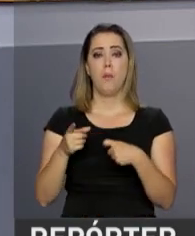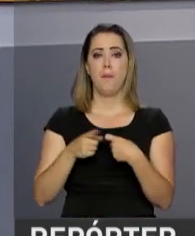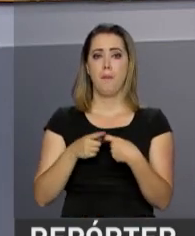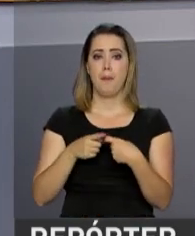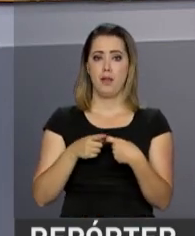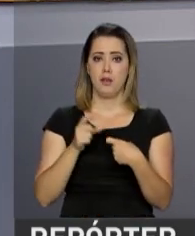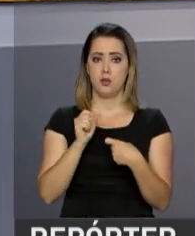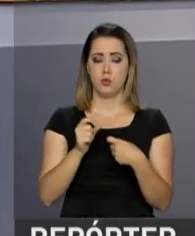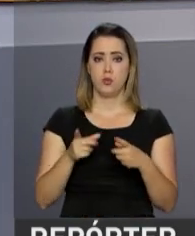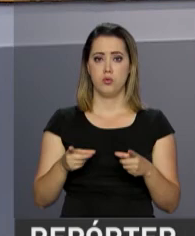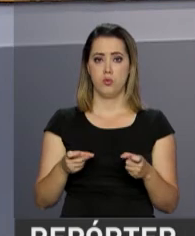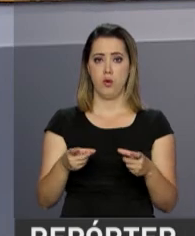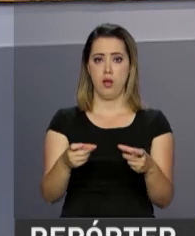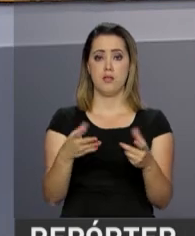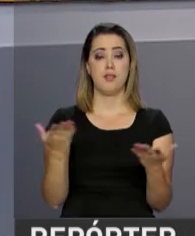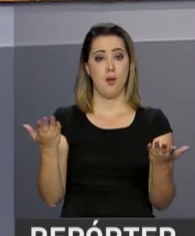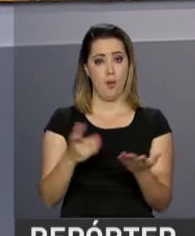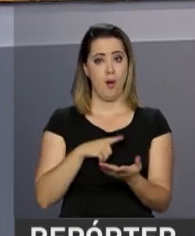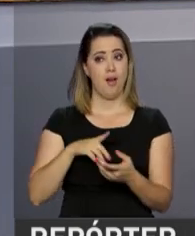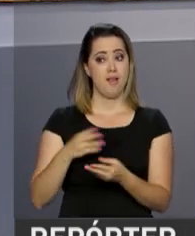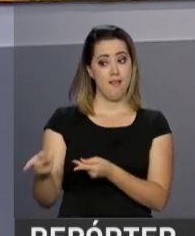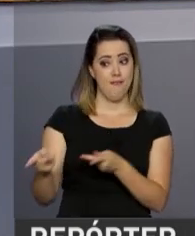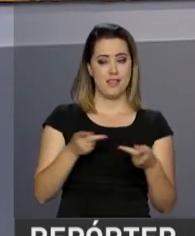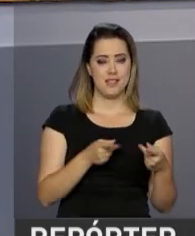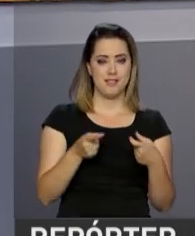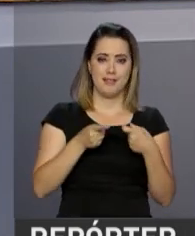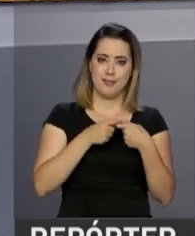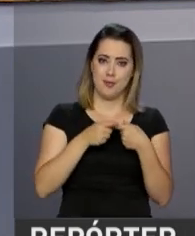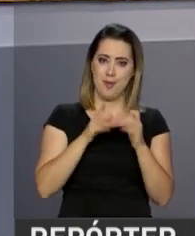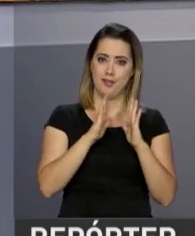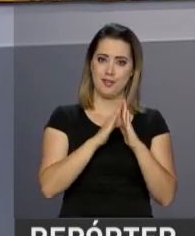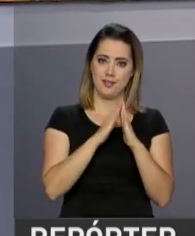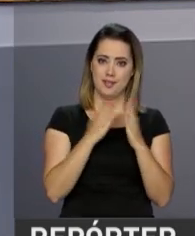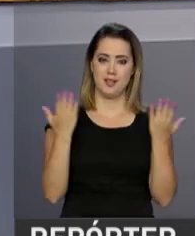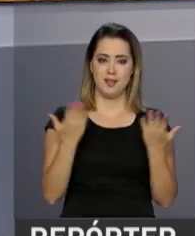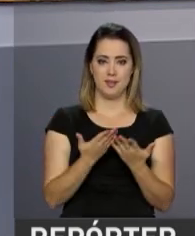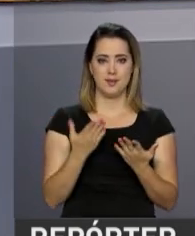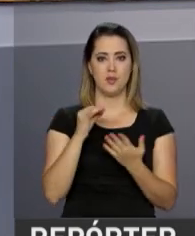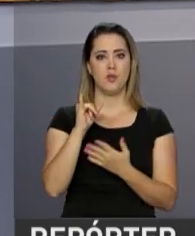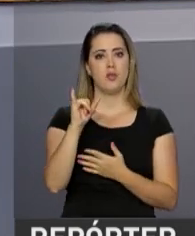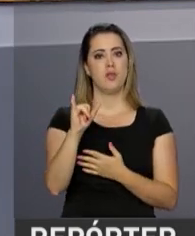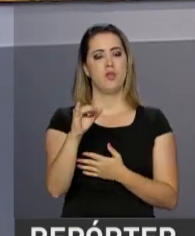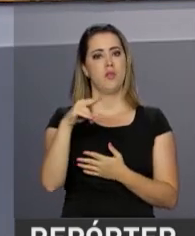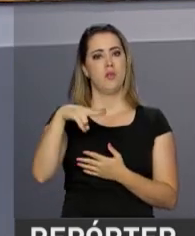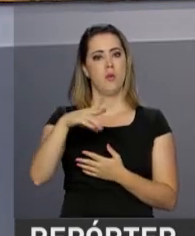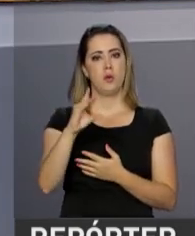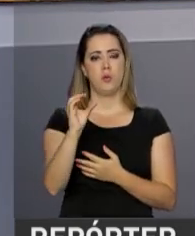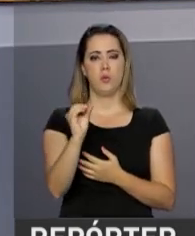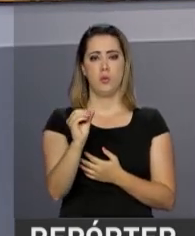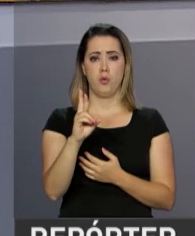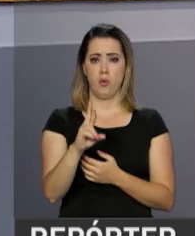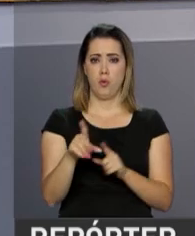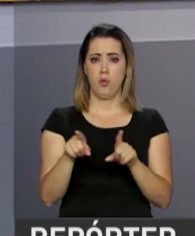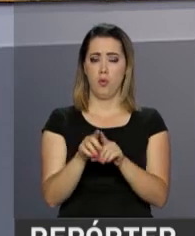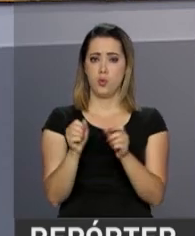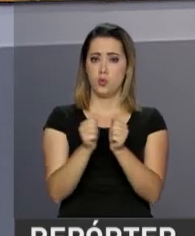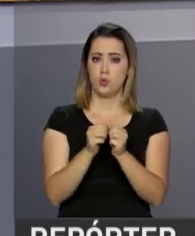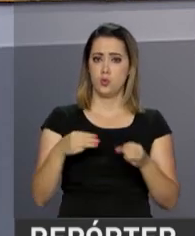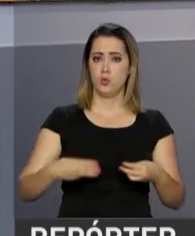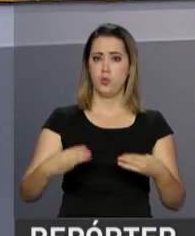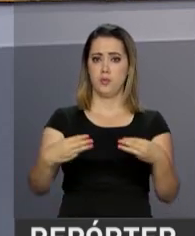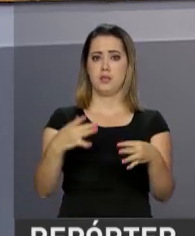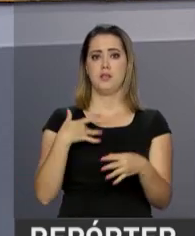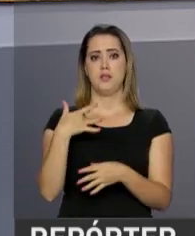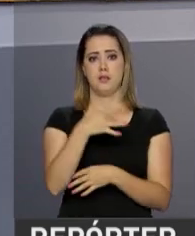auxílio médico gratuito em casa uma parceria do instituto nacional de cardiologia do ministério da saúde com a associação